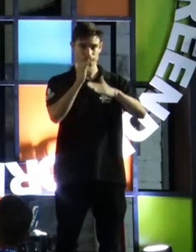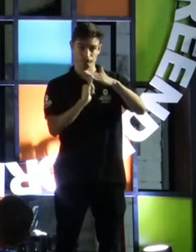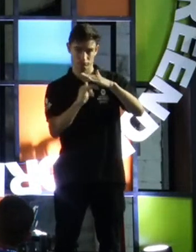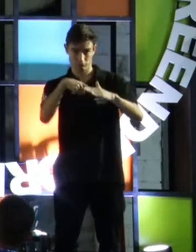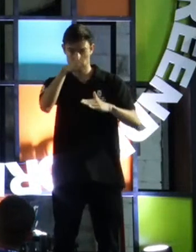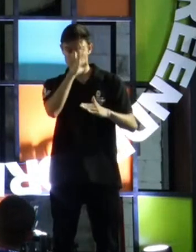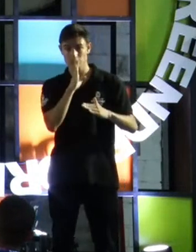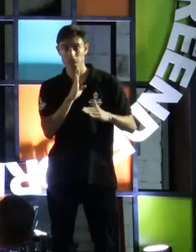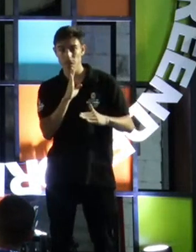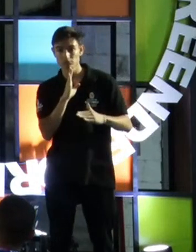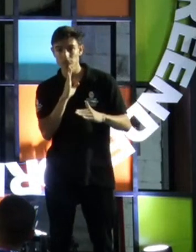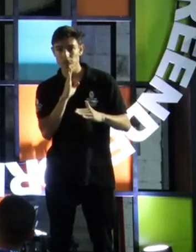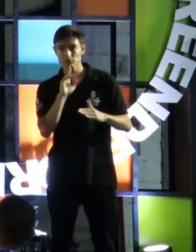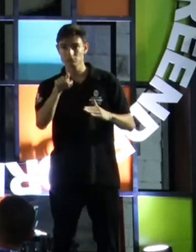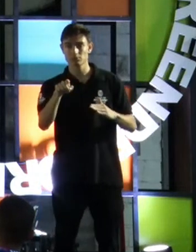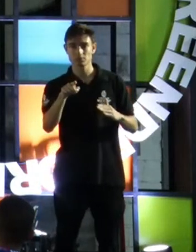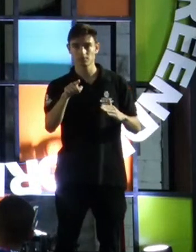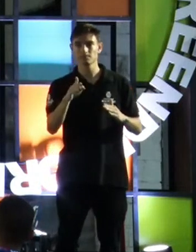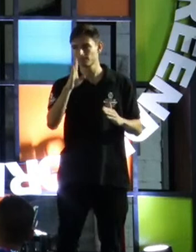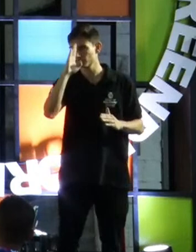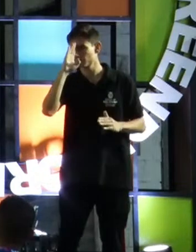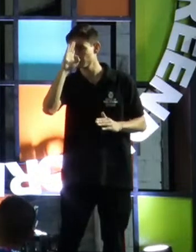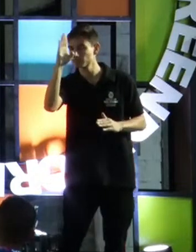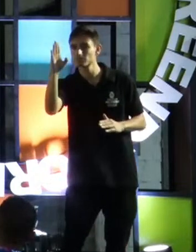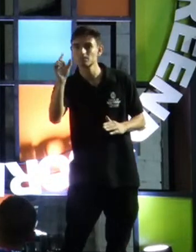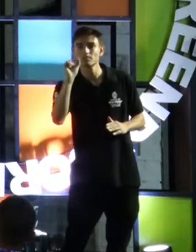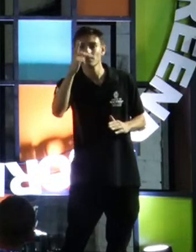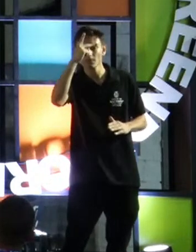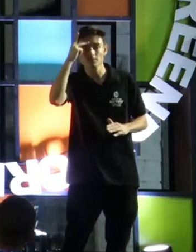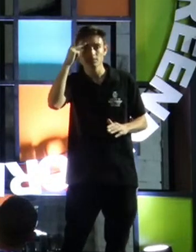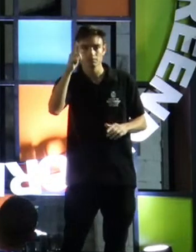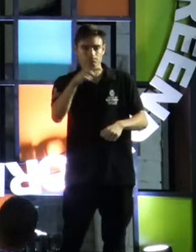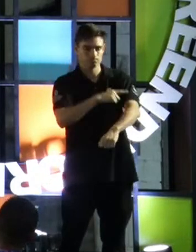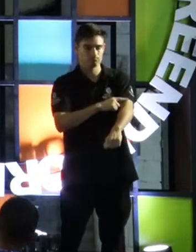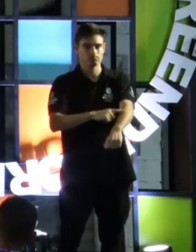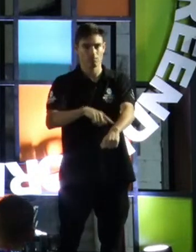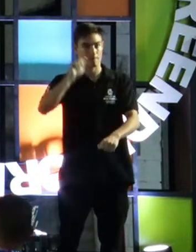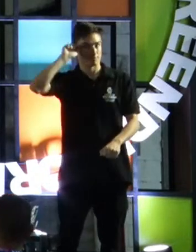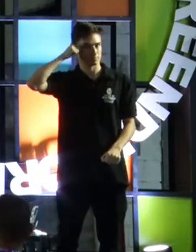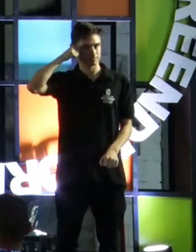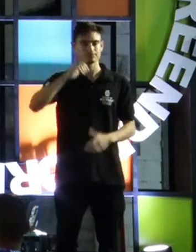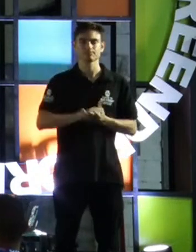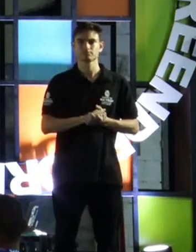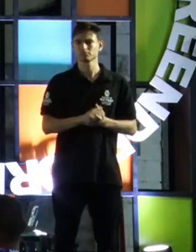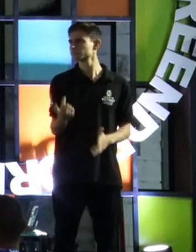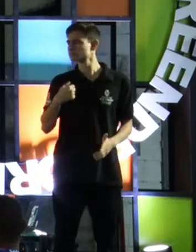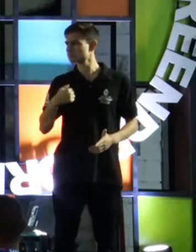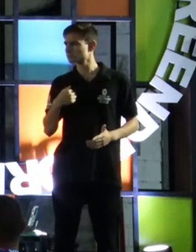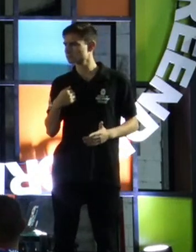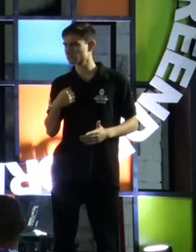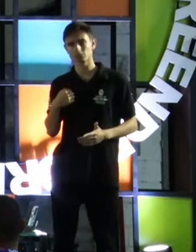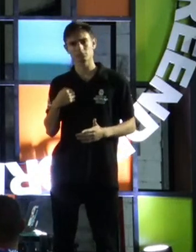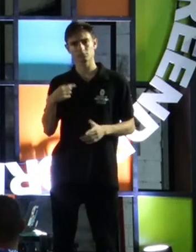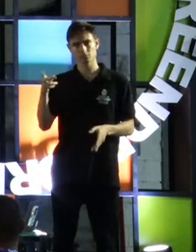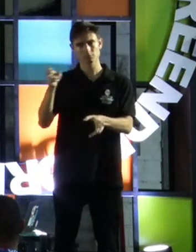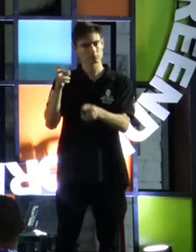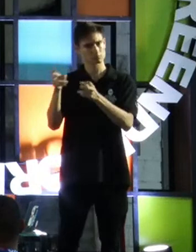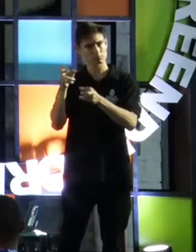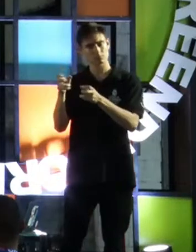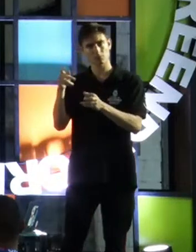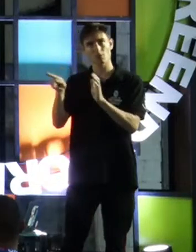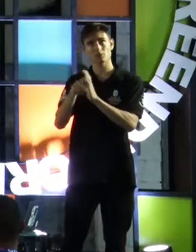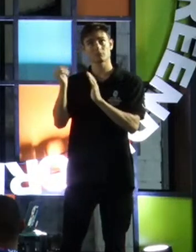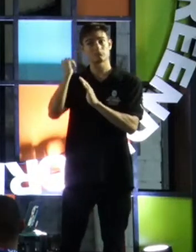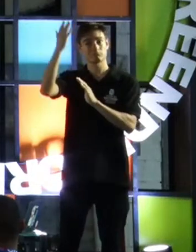Startup Bootcamp iria priorizar negócios de pessoas pretas. E aí eu rapidamente incluí o periféricas e do interior,